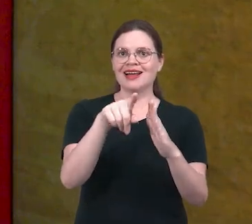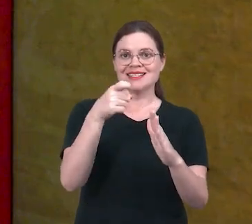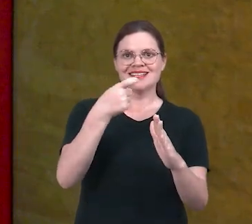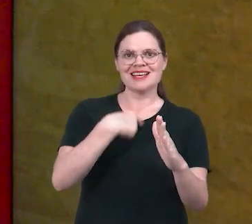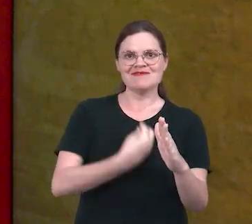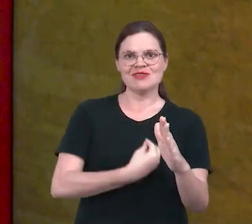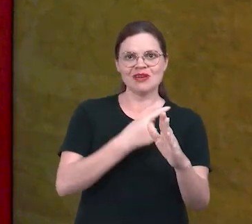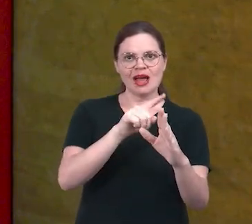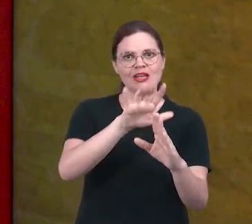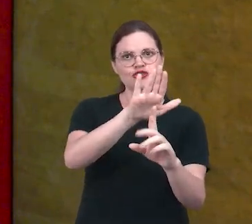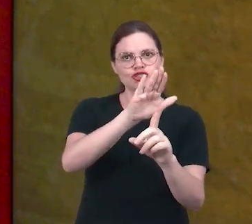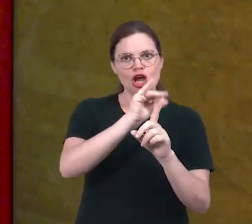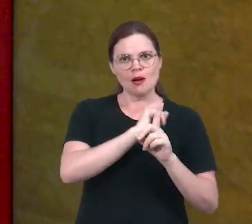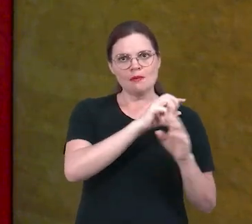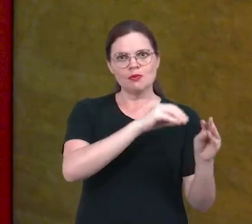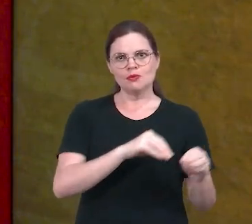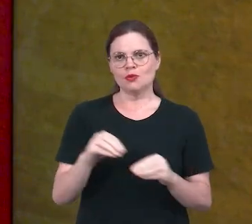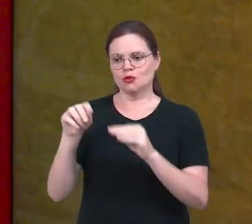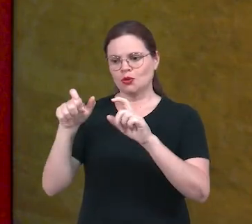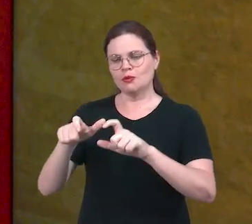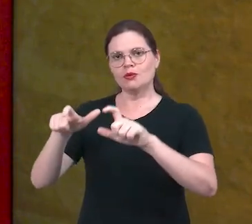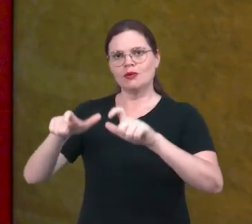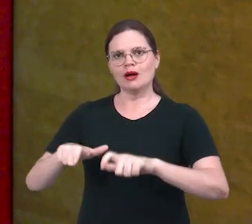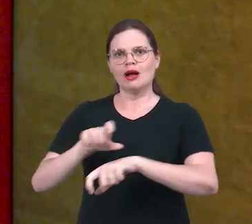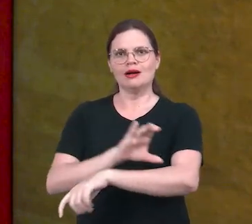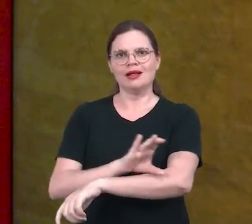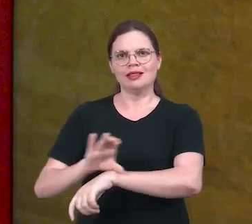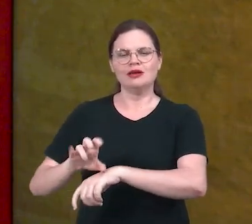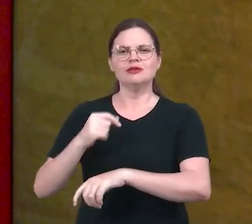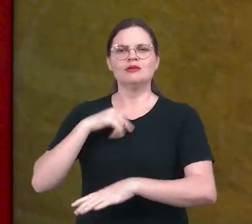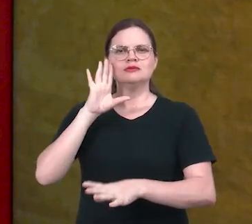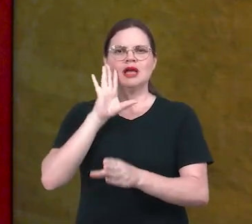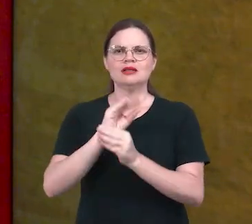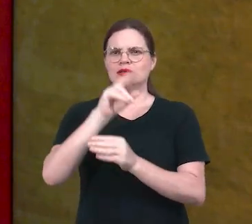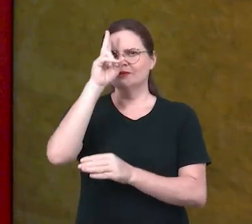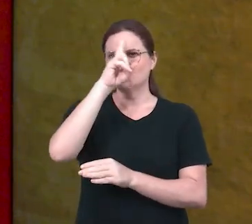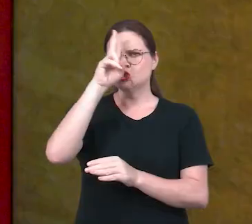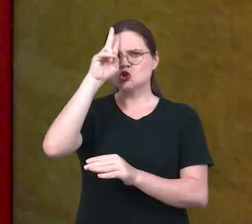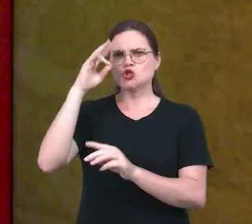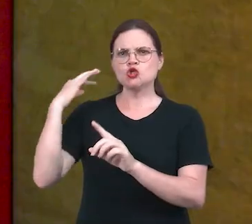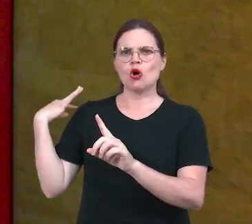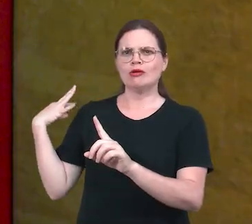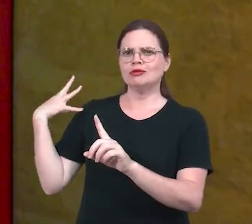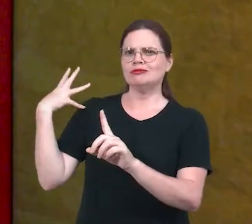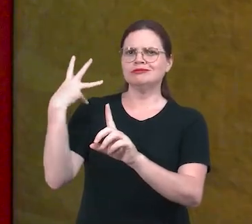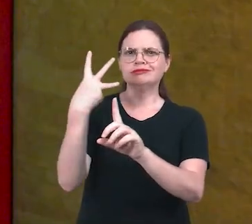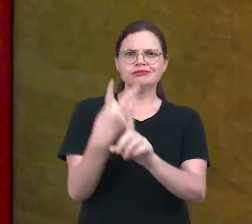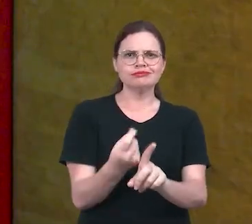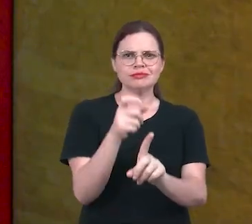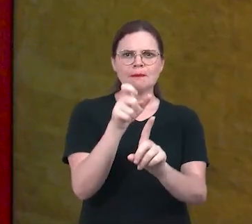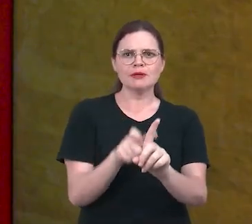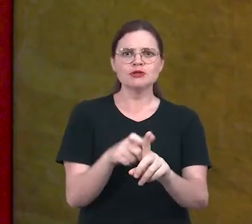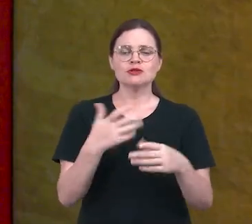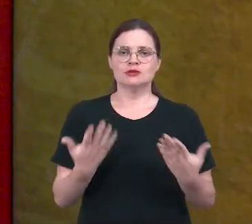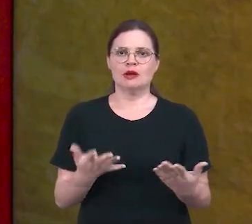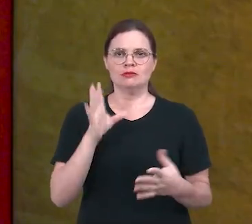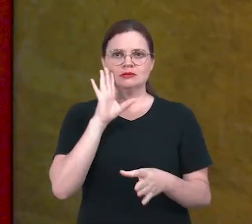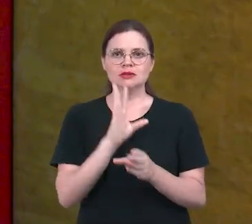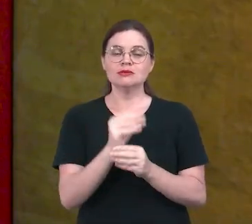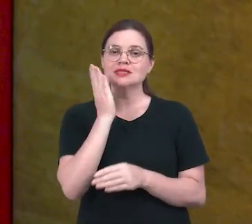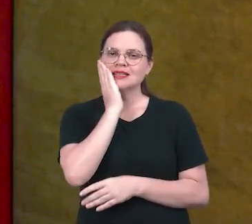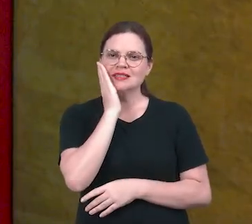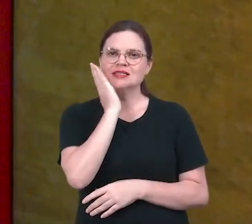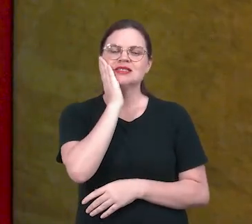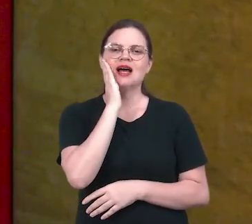a trajetória, por certo, ele conhecia a história dos pais, como é que constituiu, como é que foi feito, como é que o milagre que foi a vida